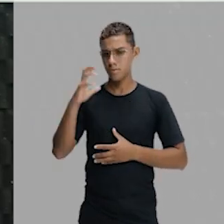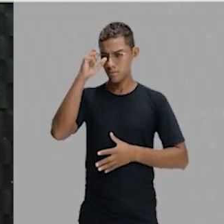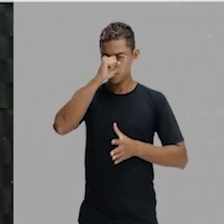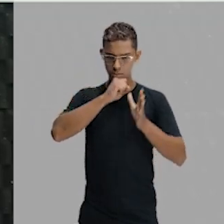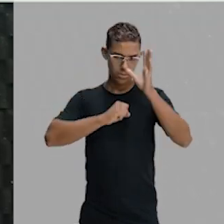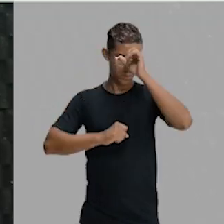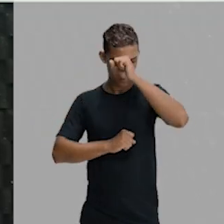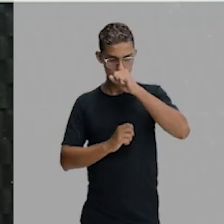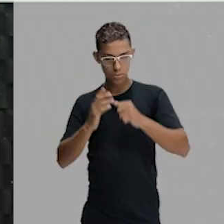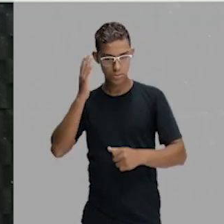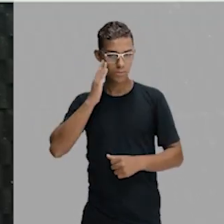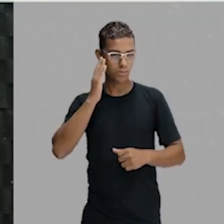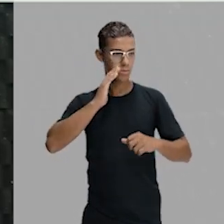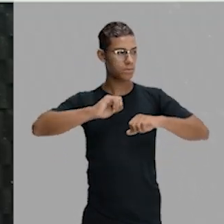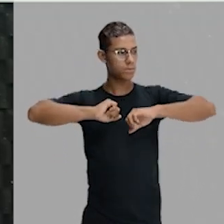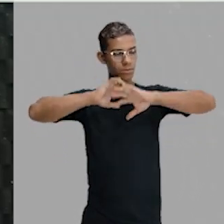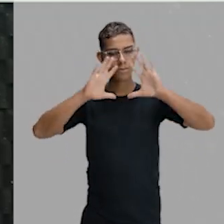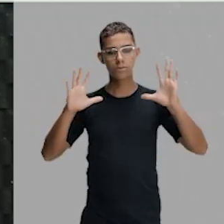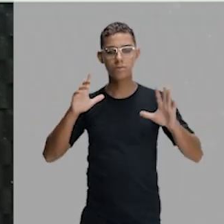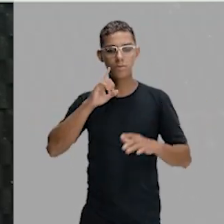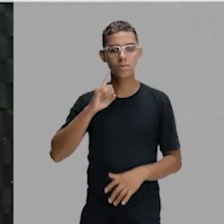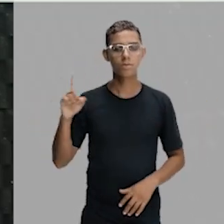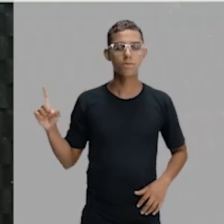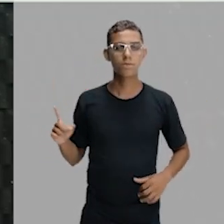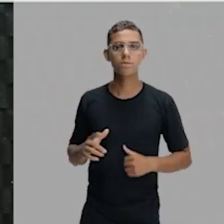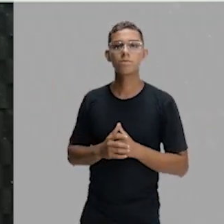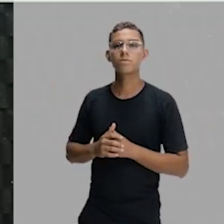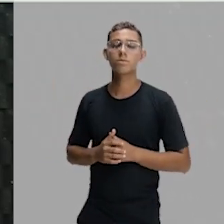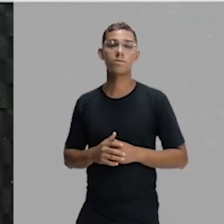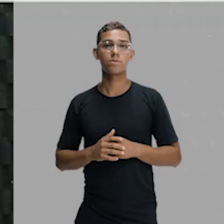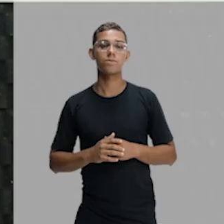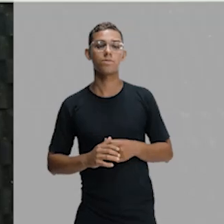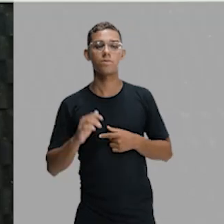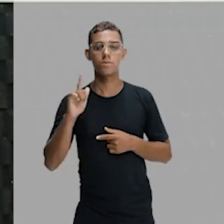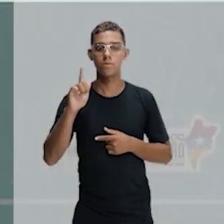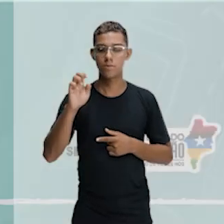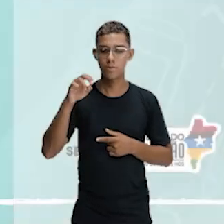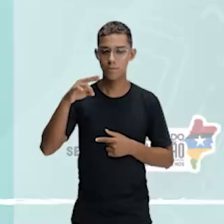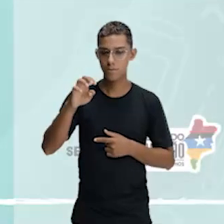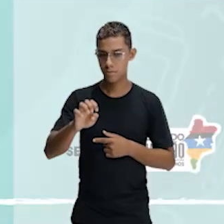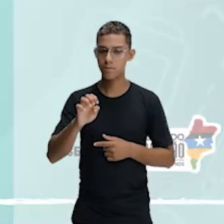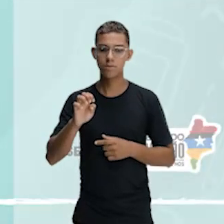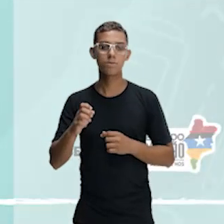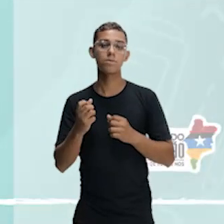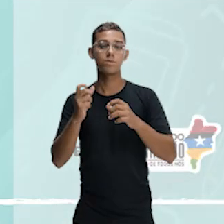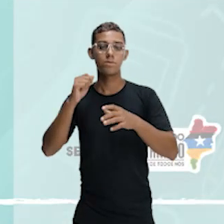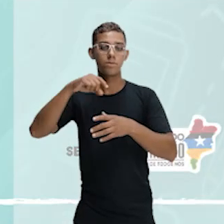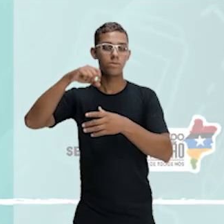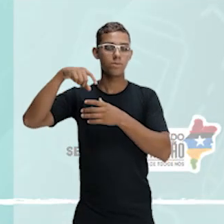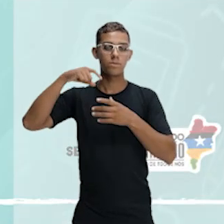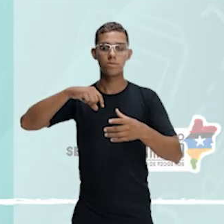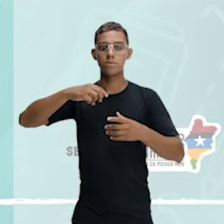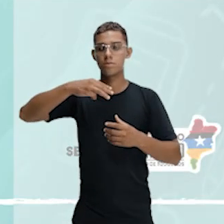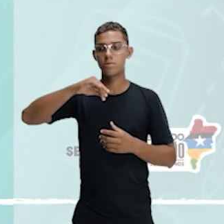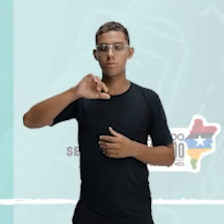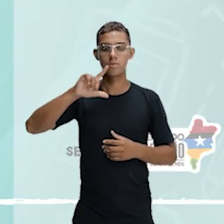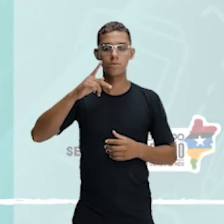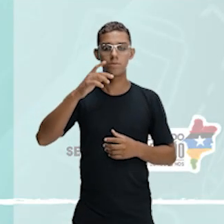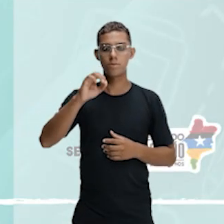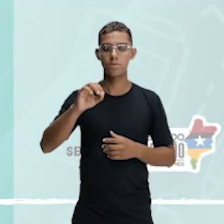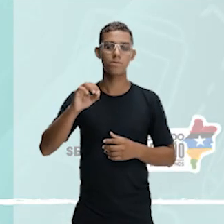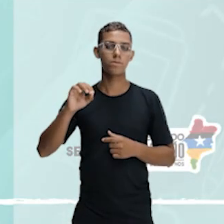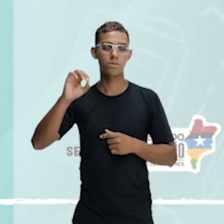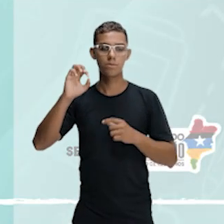gente entender, né? Vamos lá. O gene que condiciona sementes de milho enrugadas, que é